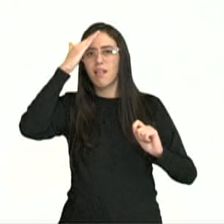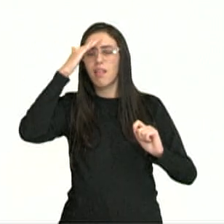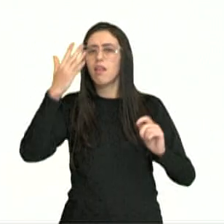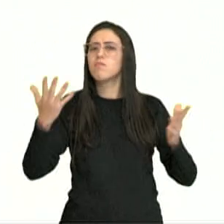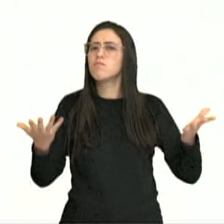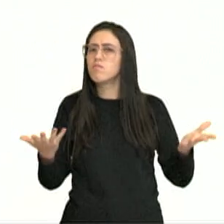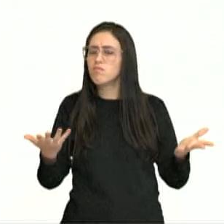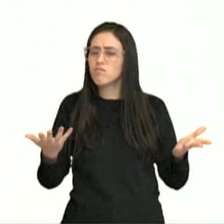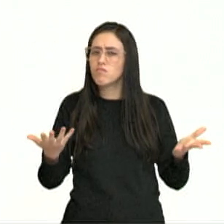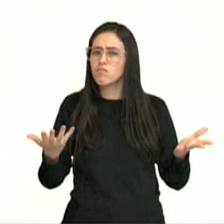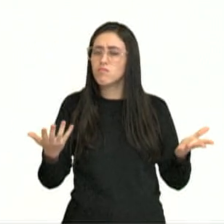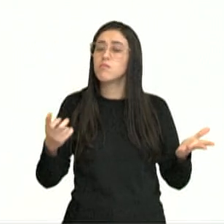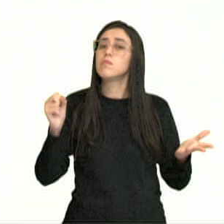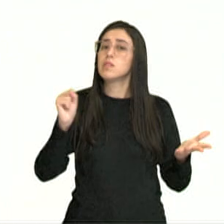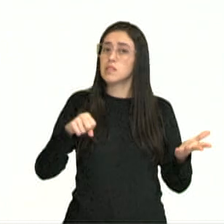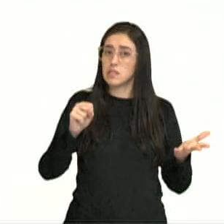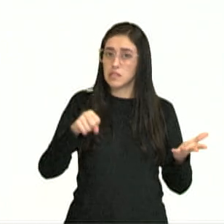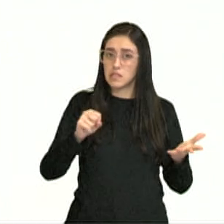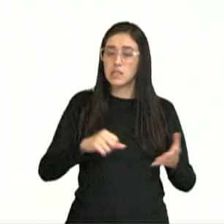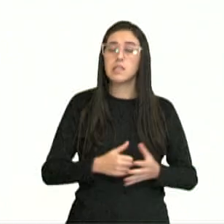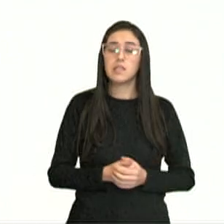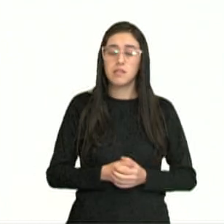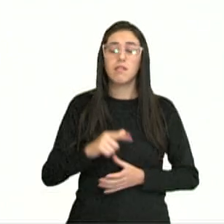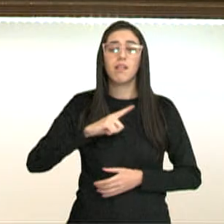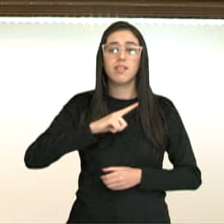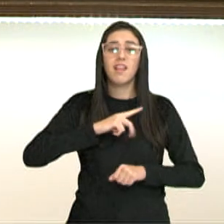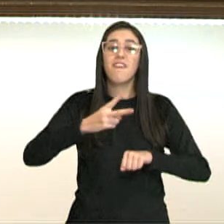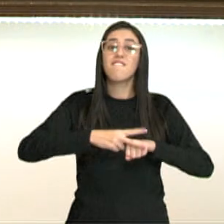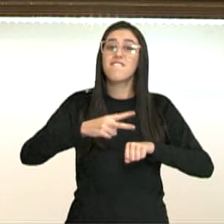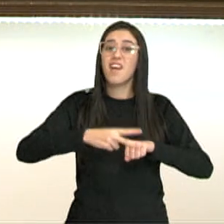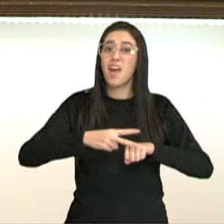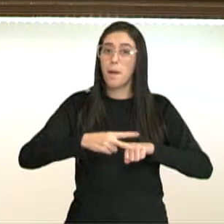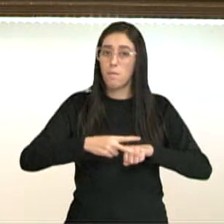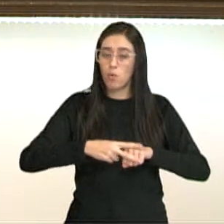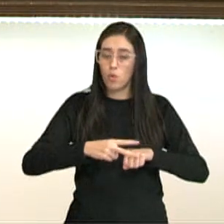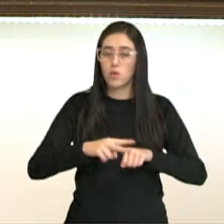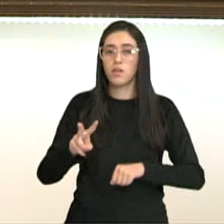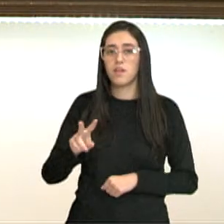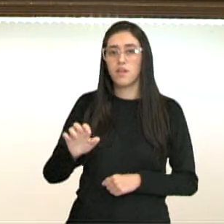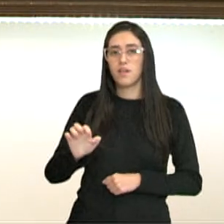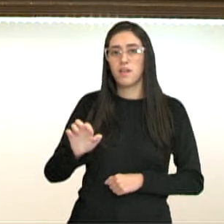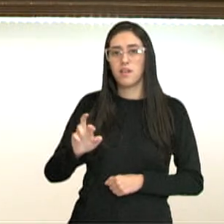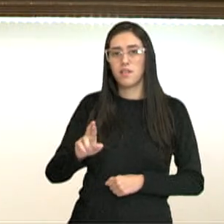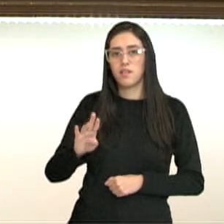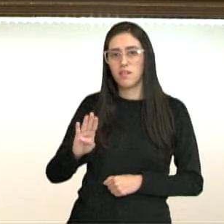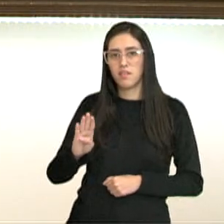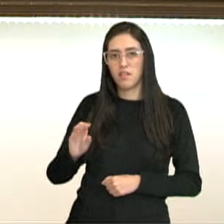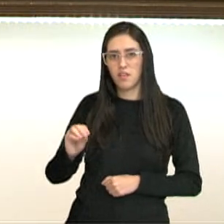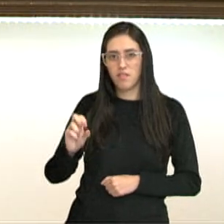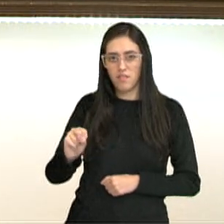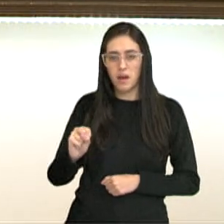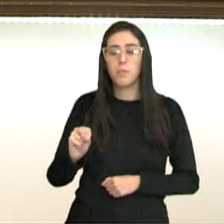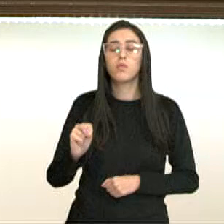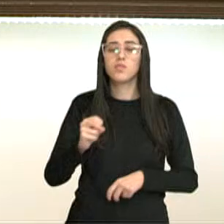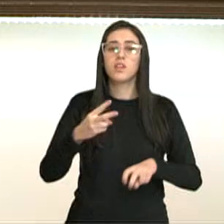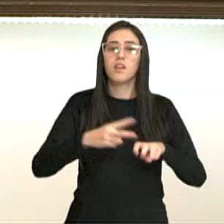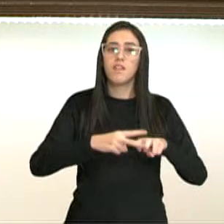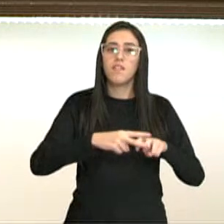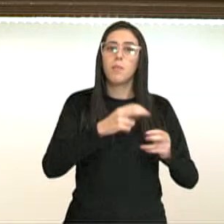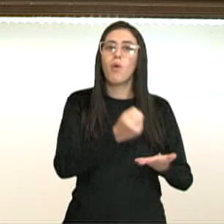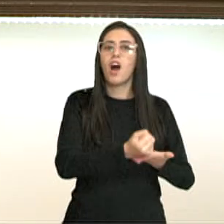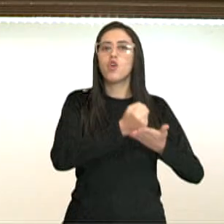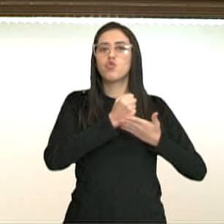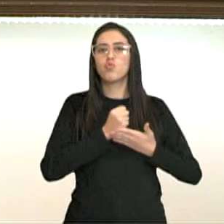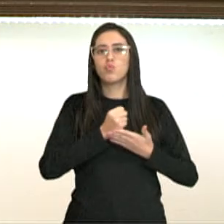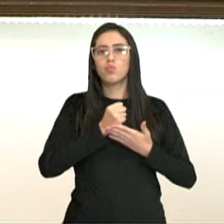Sim, exatamente. São os verbos. São os verbos que nos ajudam a fazer com que o